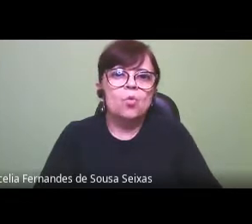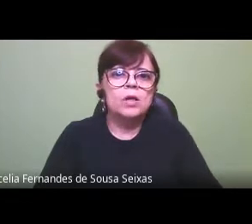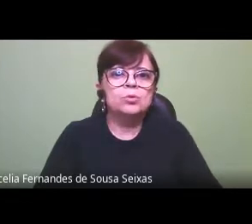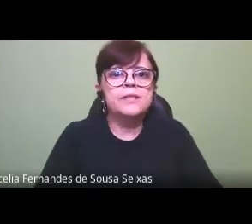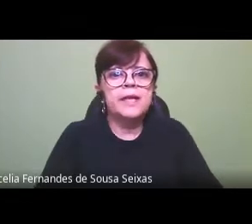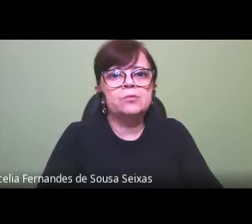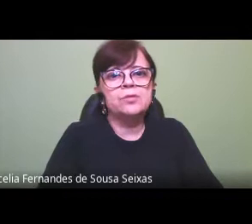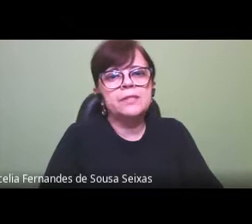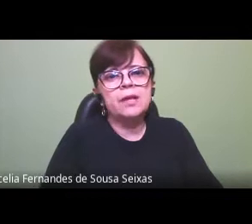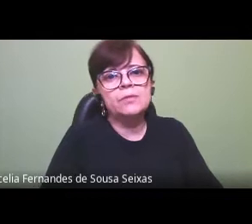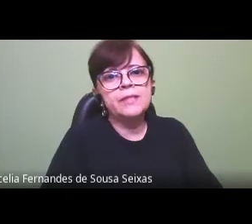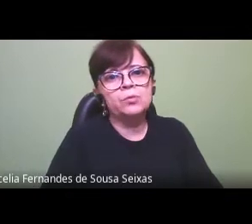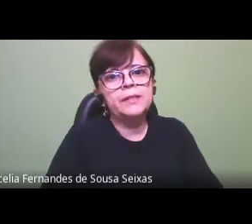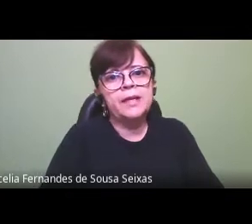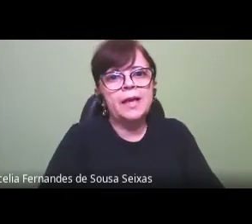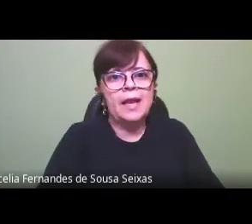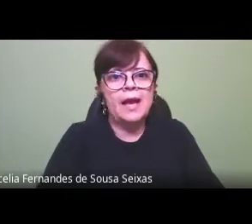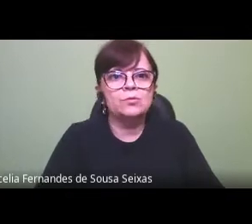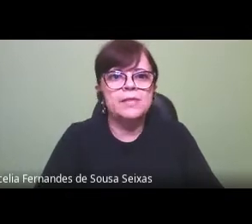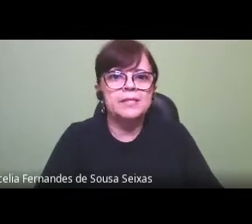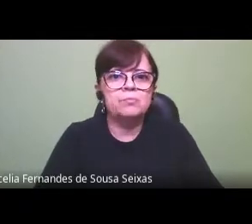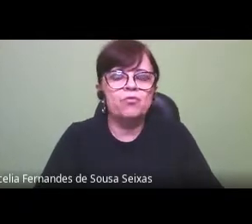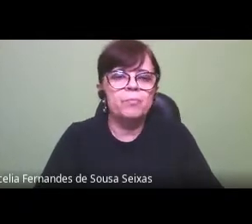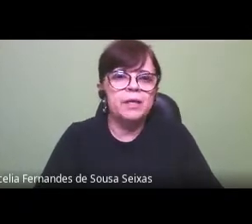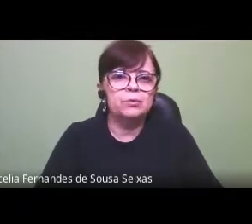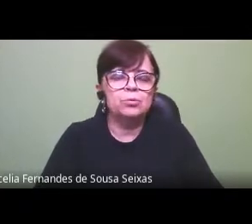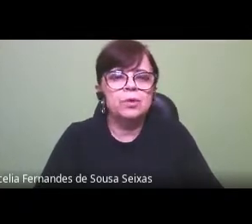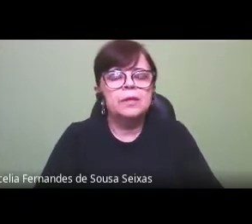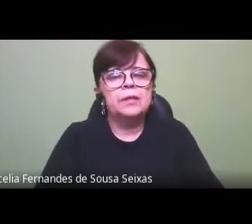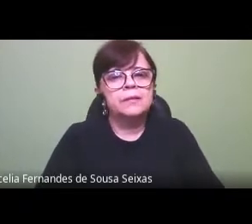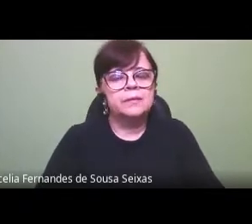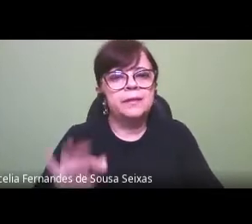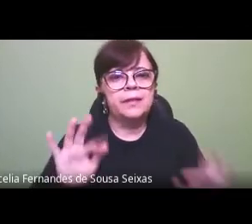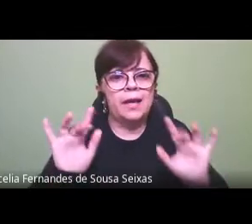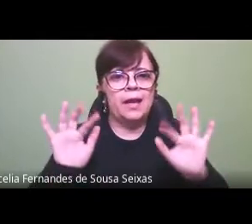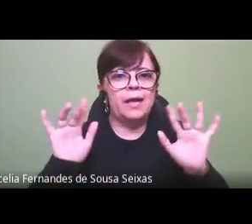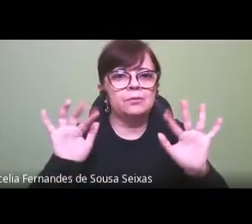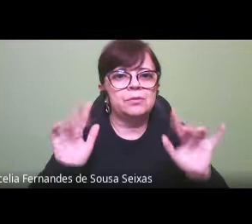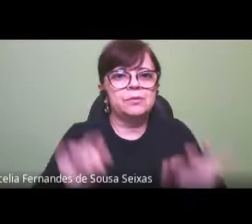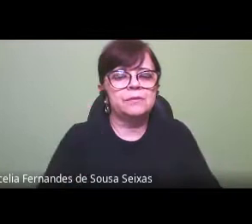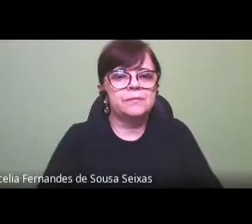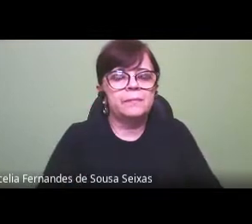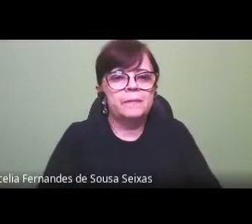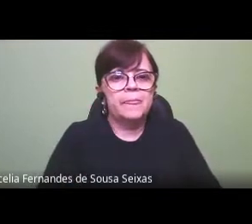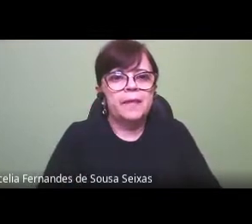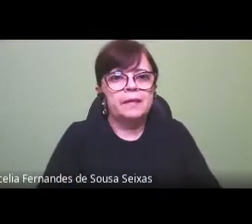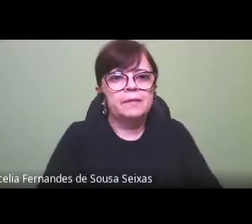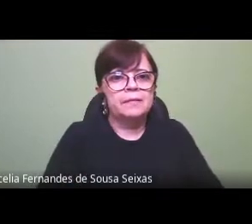Quando os dedos estão sendo intercalados, há esse movimento intercalado,